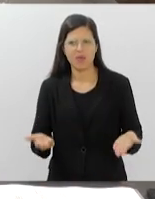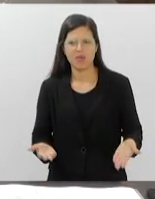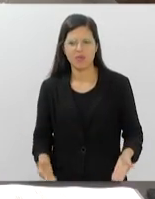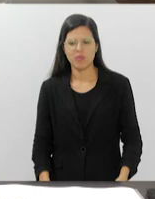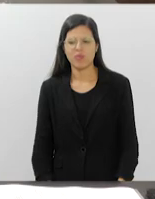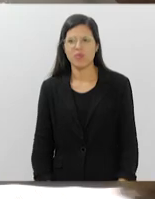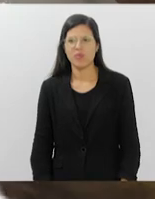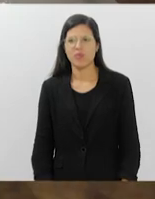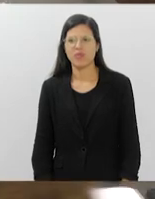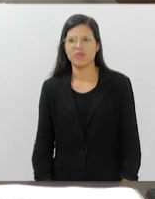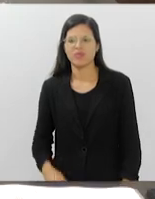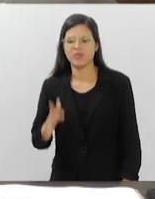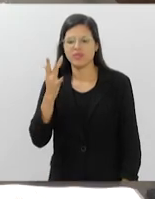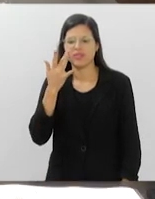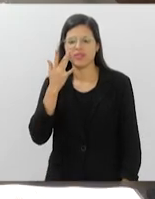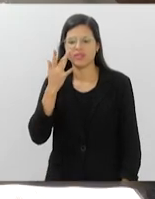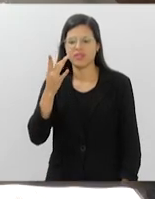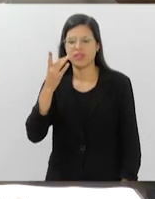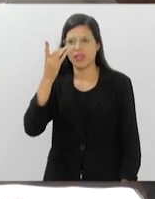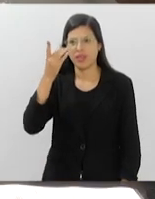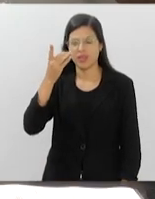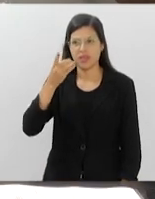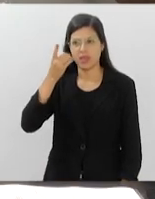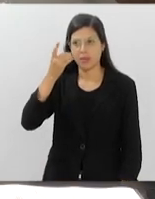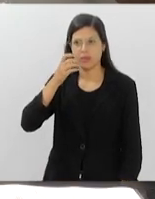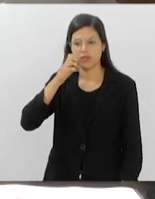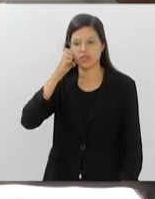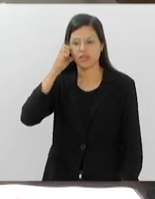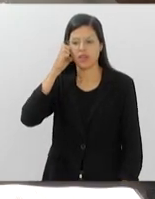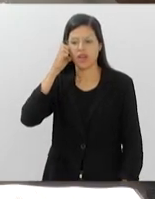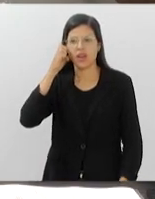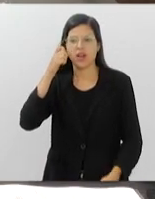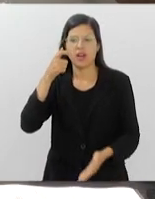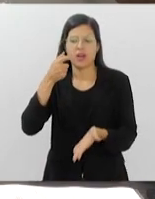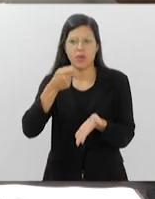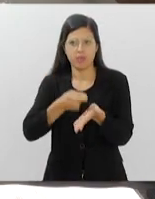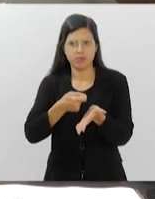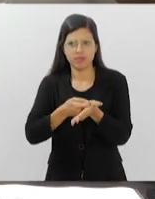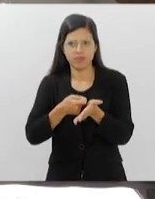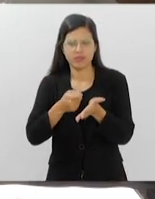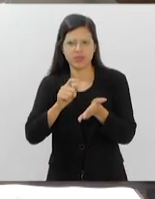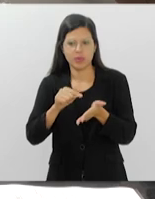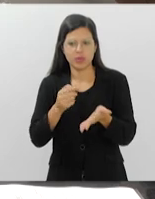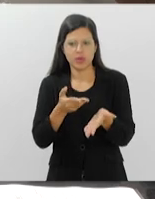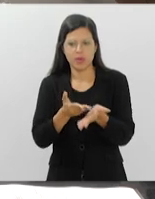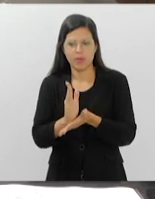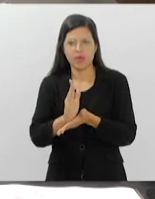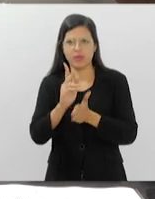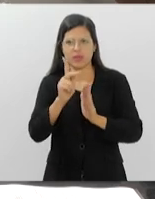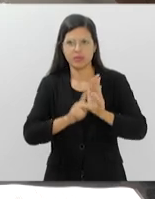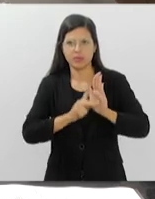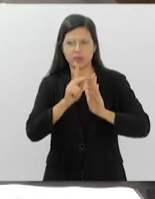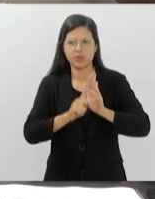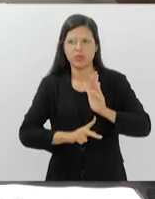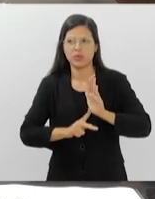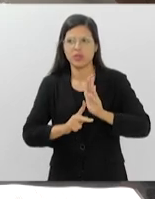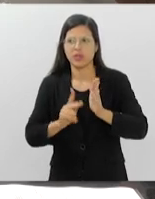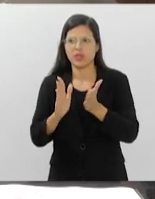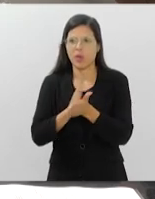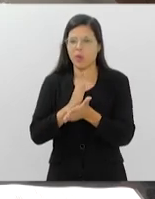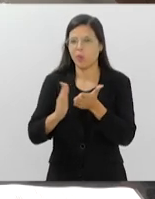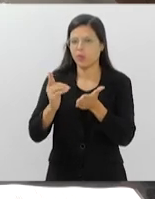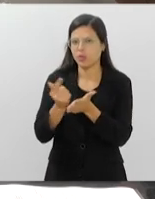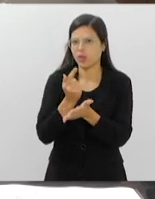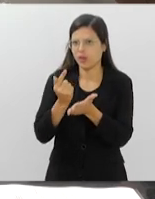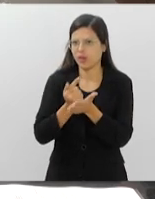Mas eu acho que a deputada Élica tem a obrigação, de uma vez aprovado esse projeto, da próxima vez trazer alguns livros da